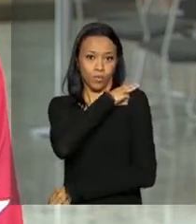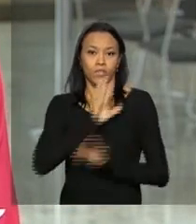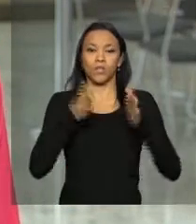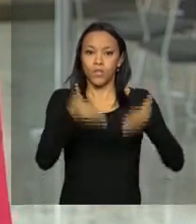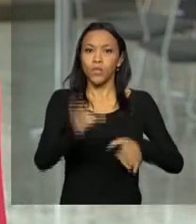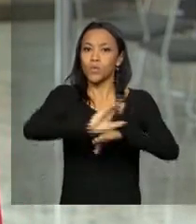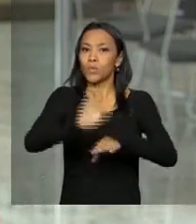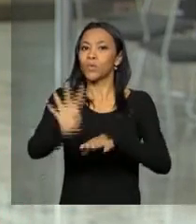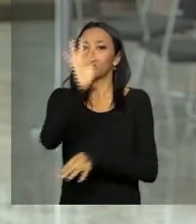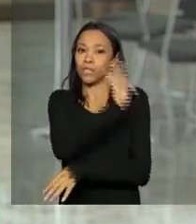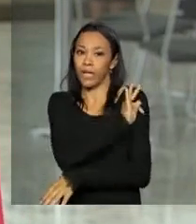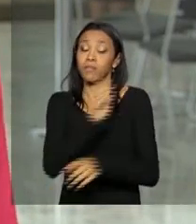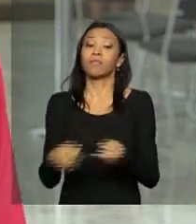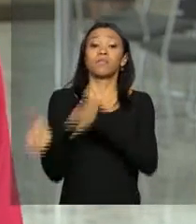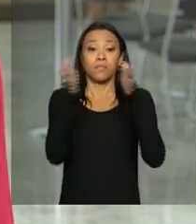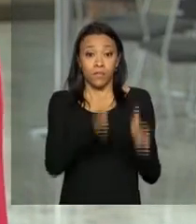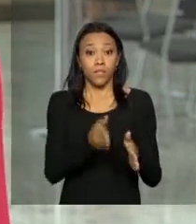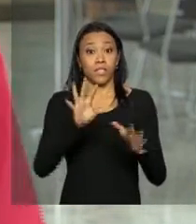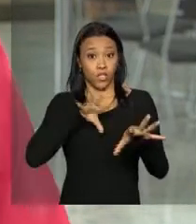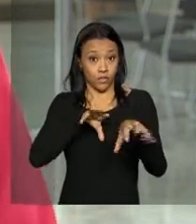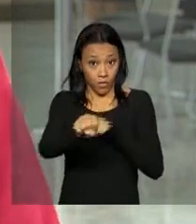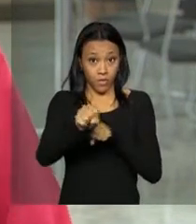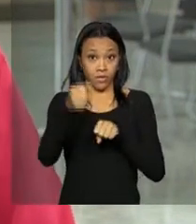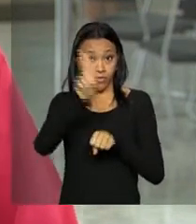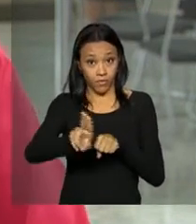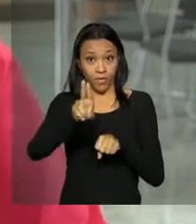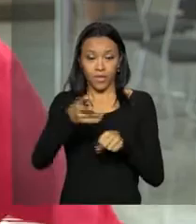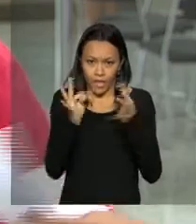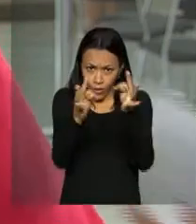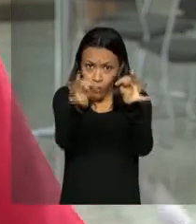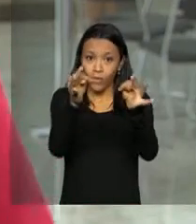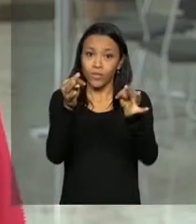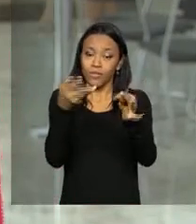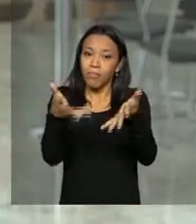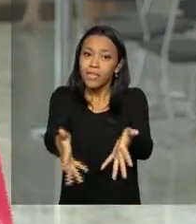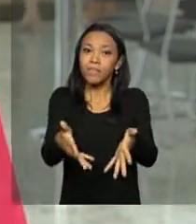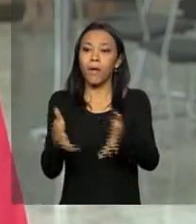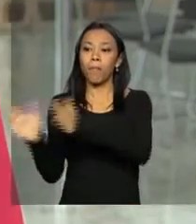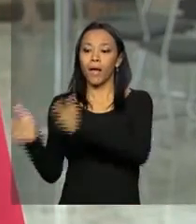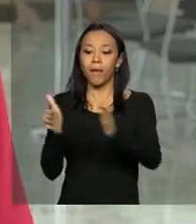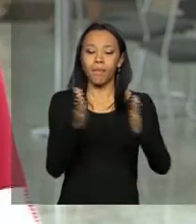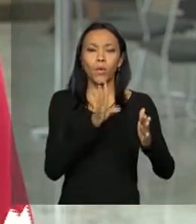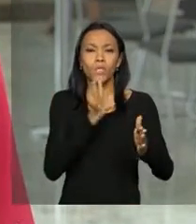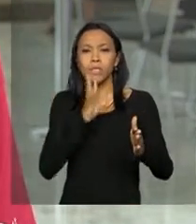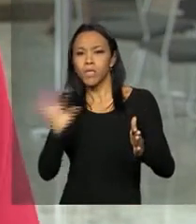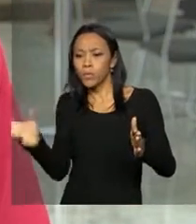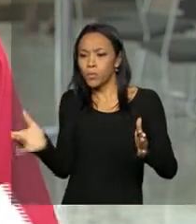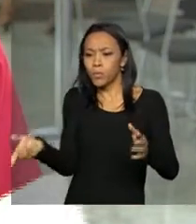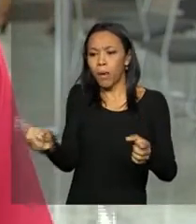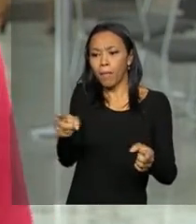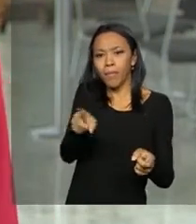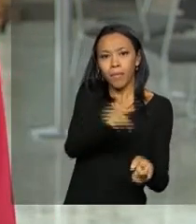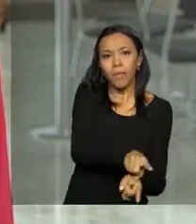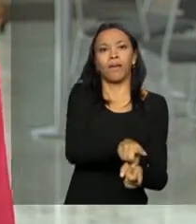de universidades nos cursos tecnológicos. Isso para permitir aí um fluxo de conhecimento em que o